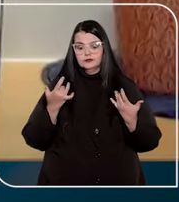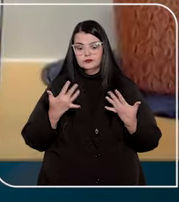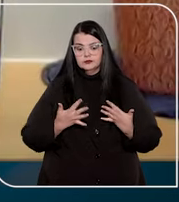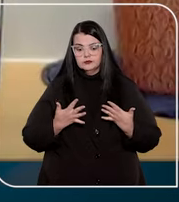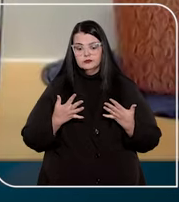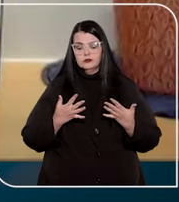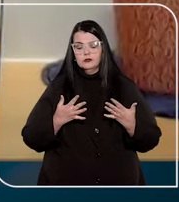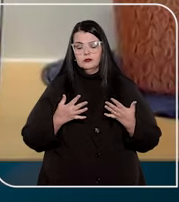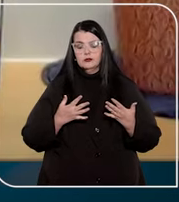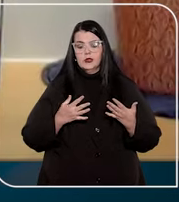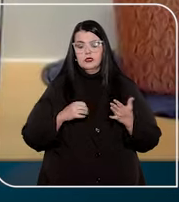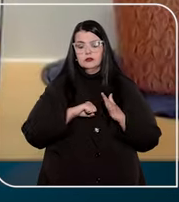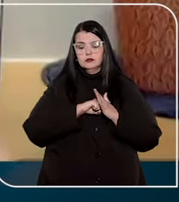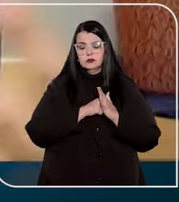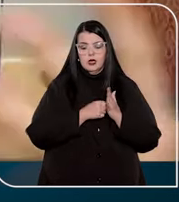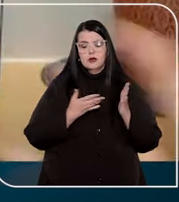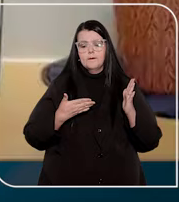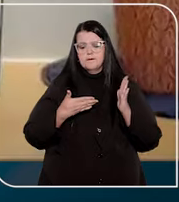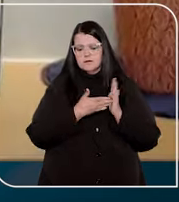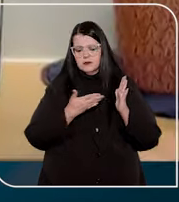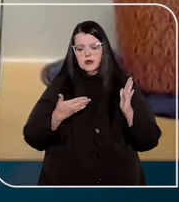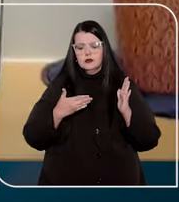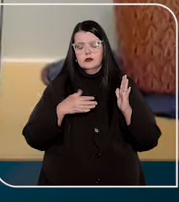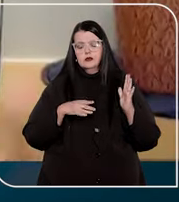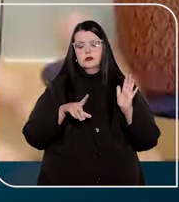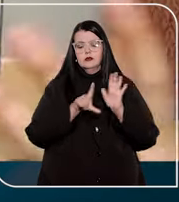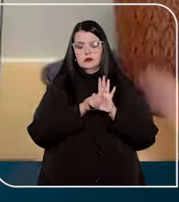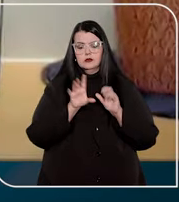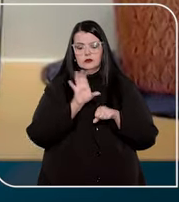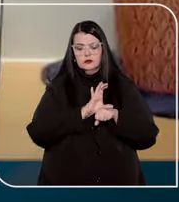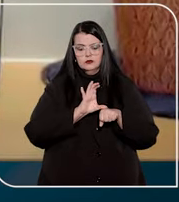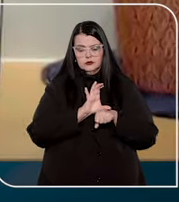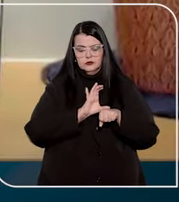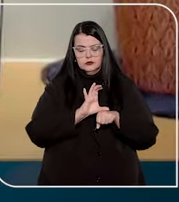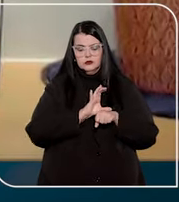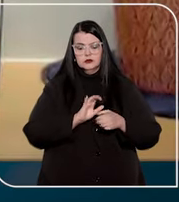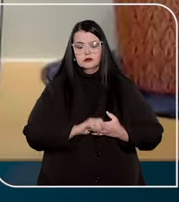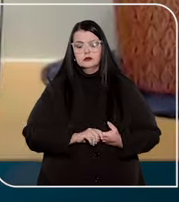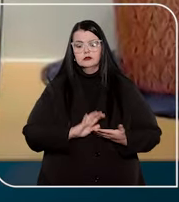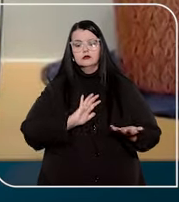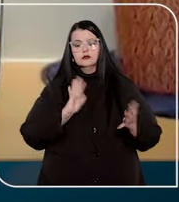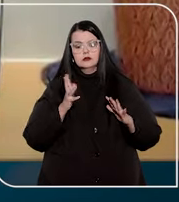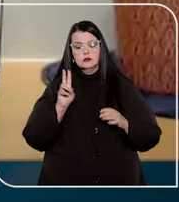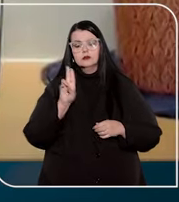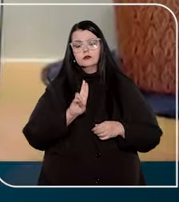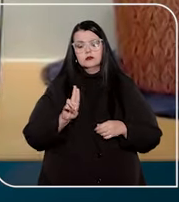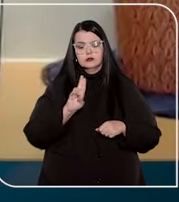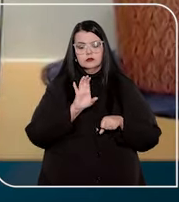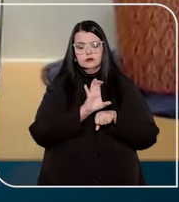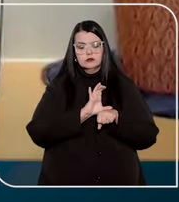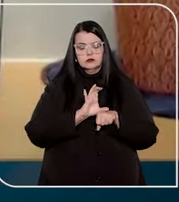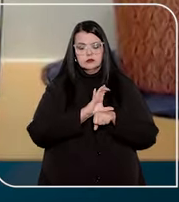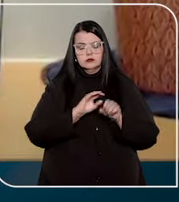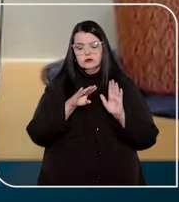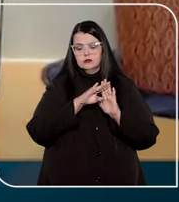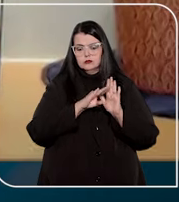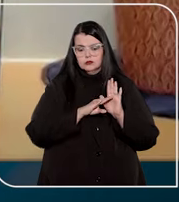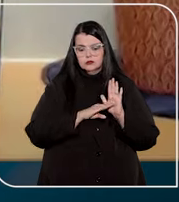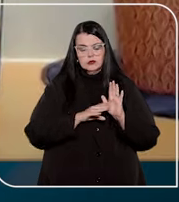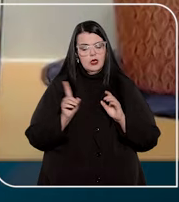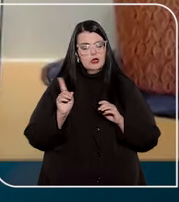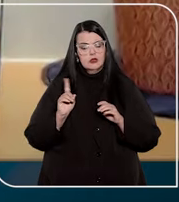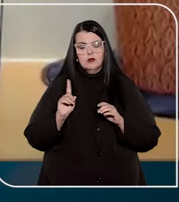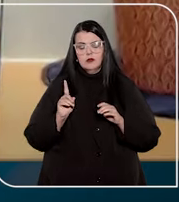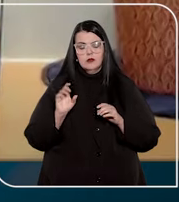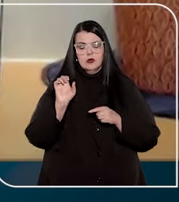violação da Constituição. Ele pode, nos acordos, até se utilizar de dispositivos condicionais. Mas não cabe ao